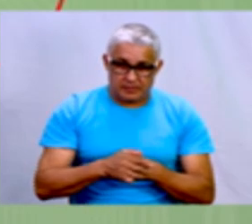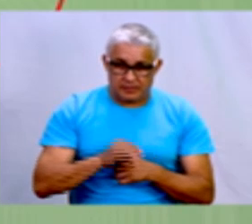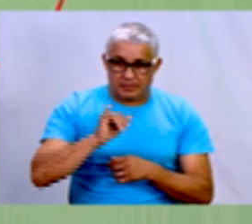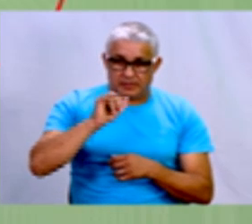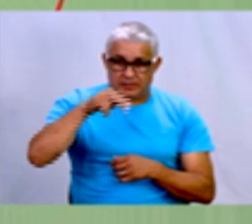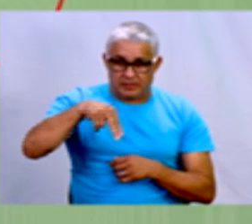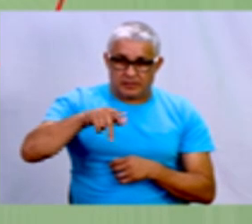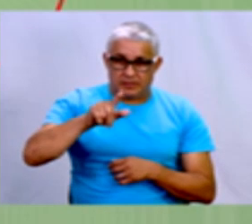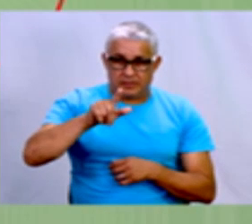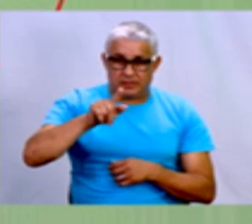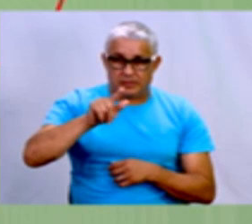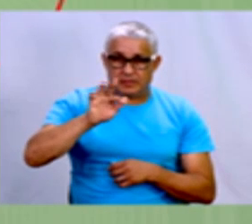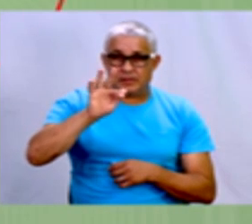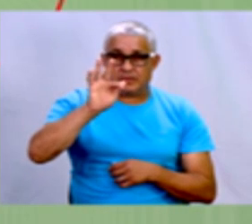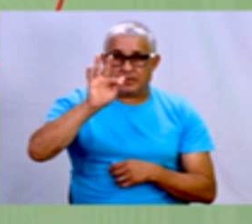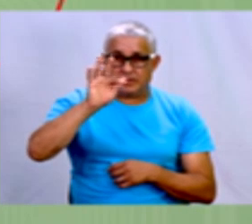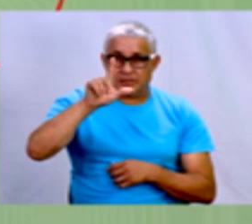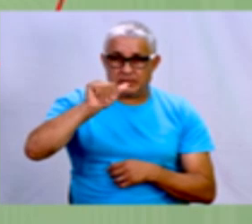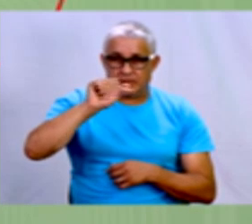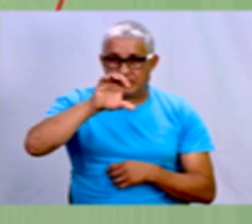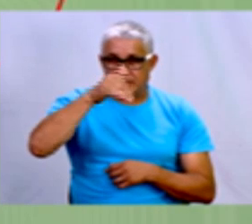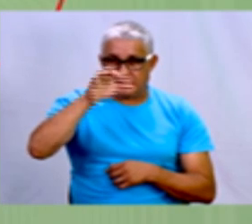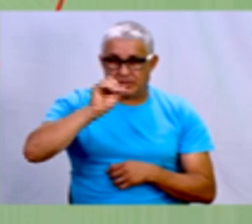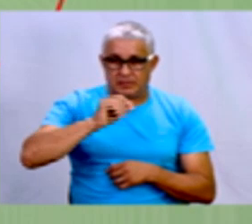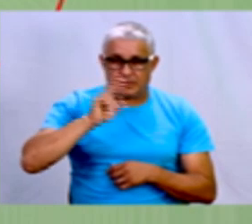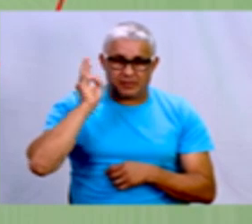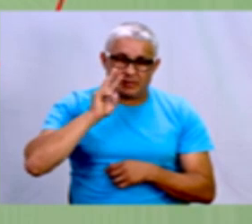inflação. Lembra,